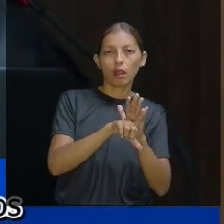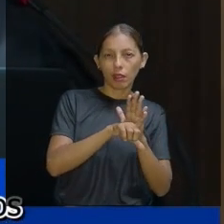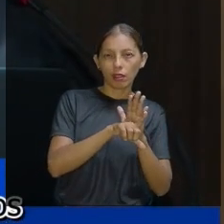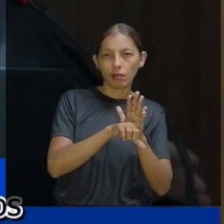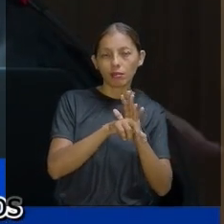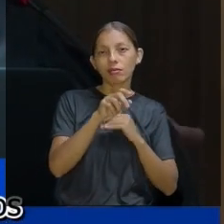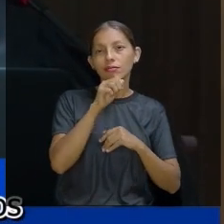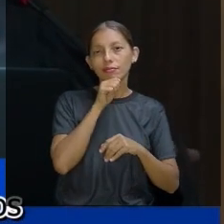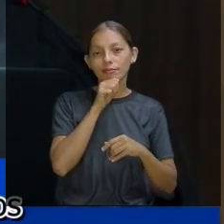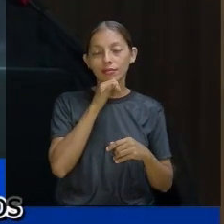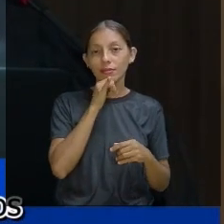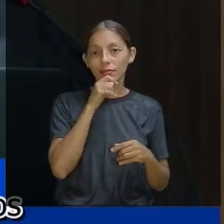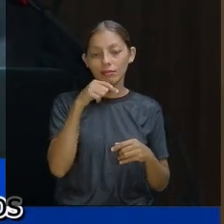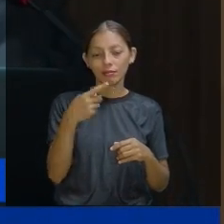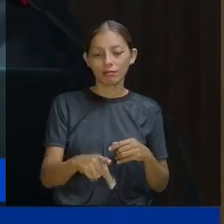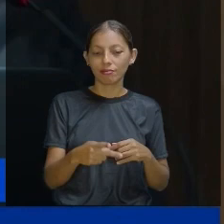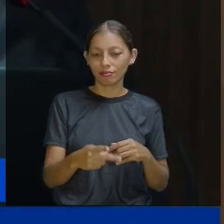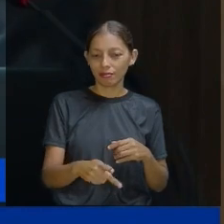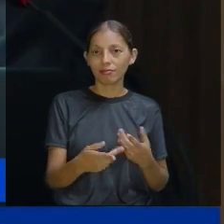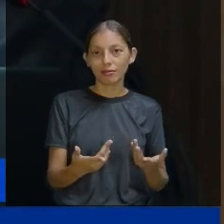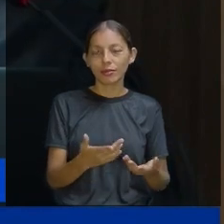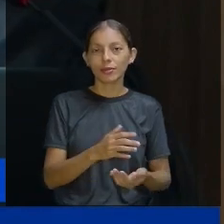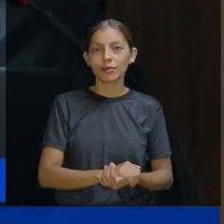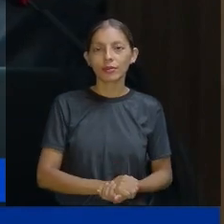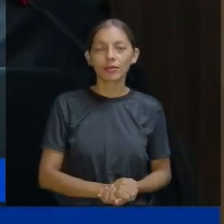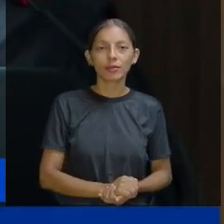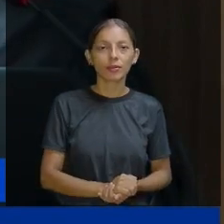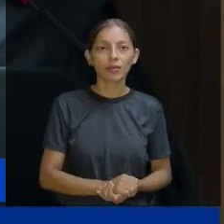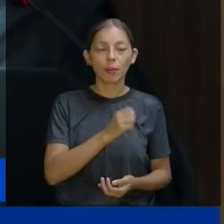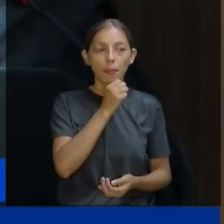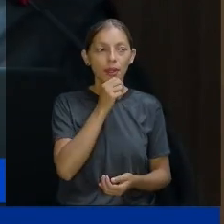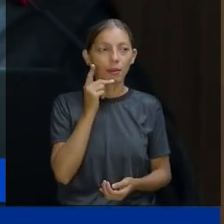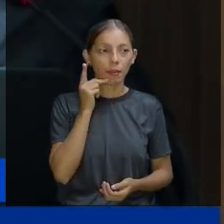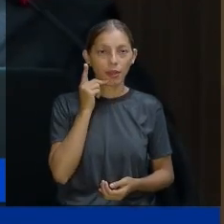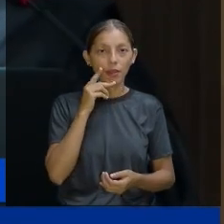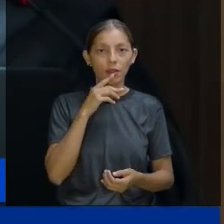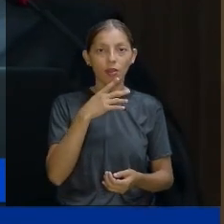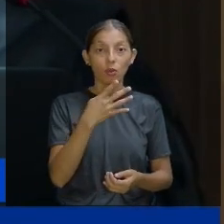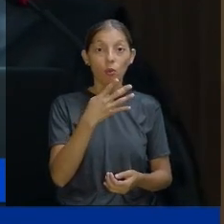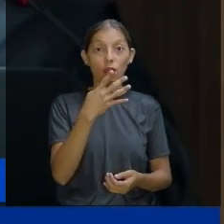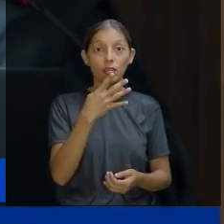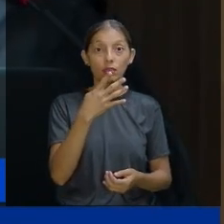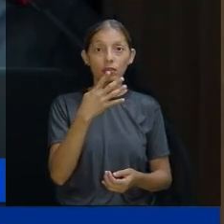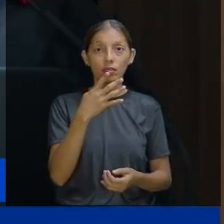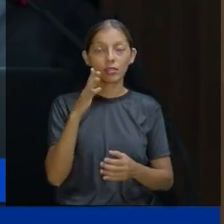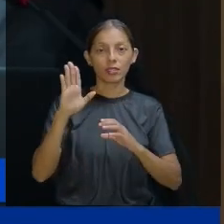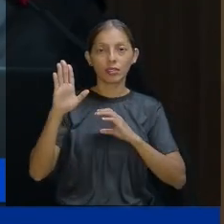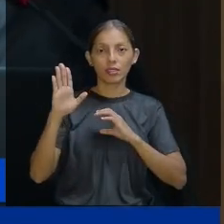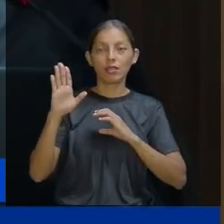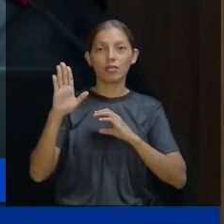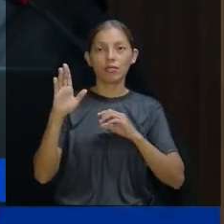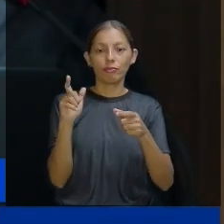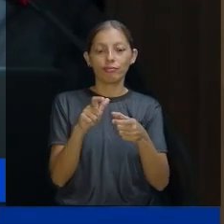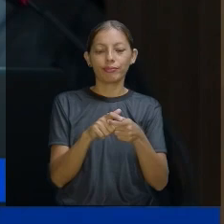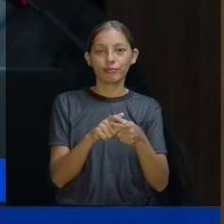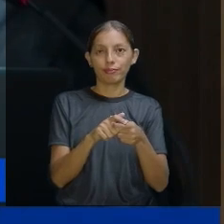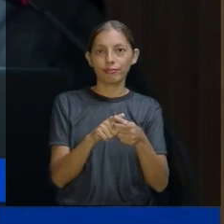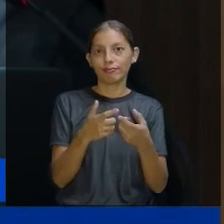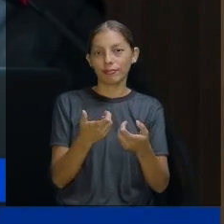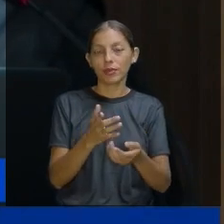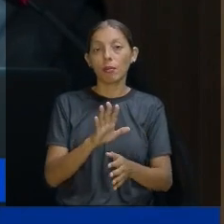exemplo, 4 candidatos que tiveram menos votos acabaram assumindo em detrimento de pessoas que tiveram mais votos. Mas